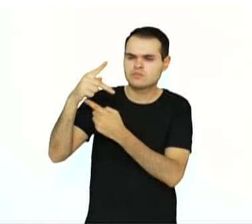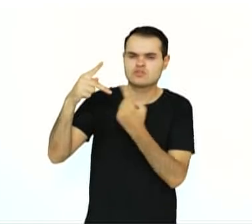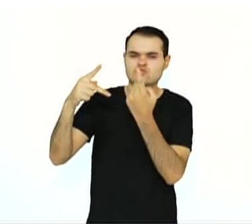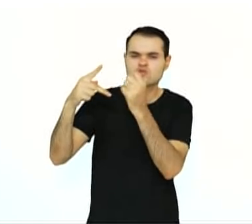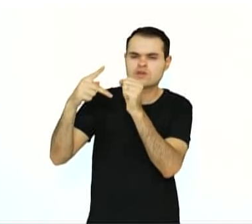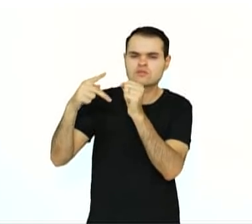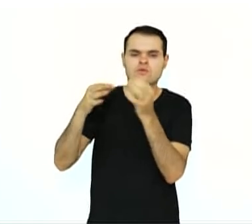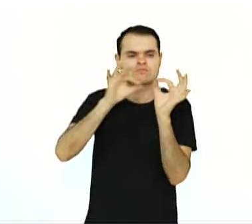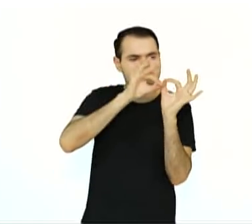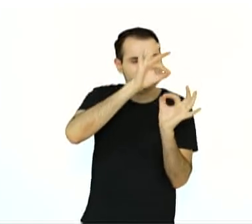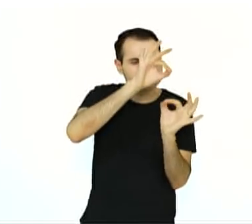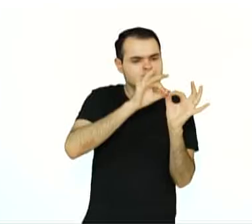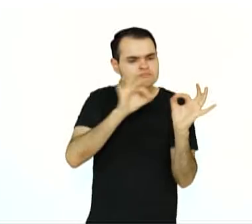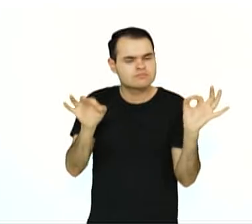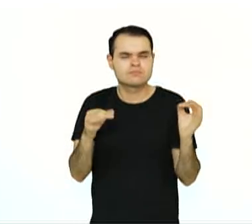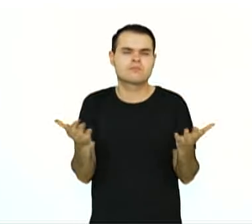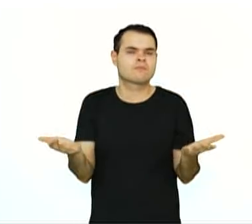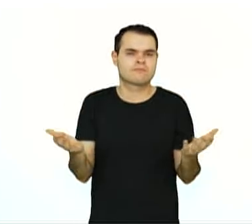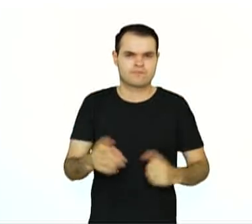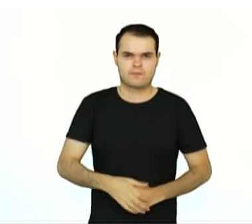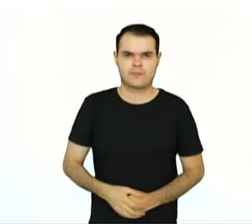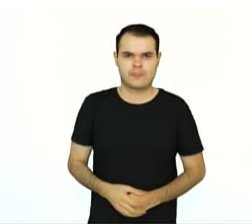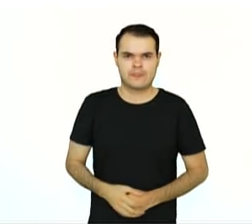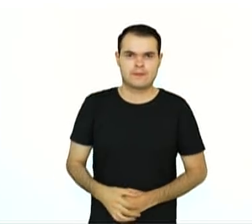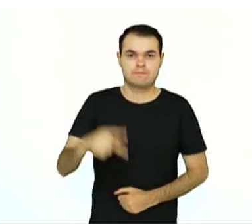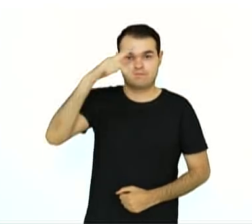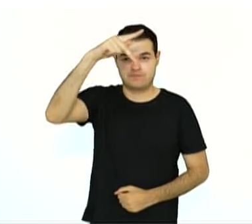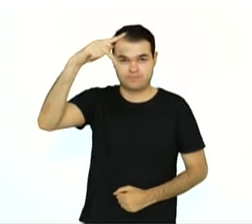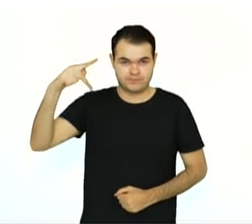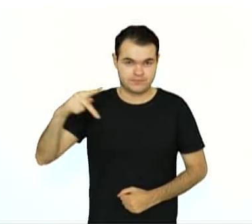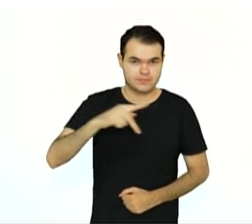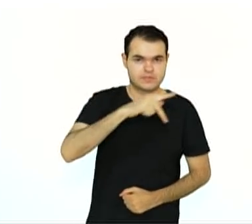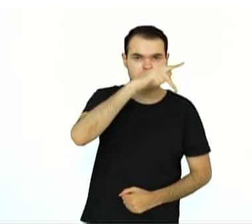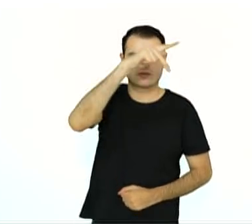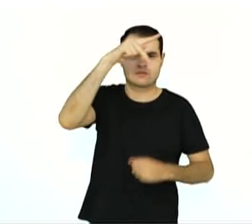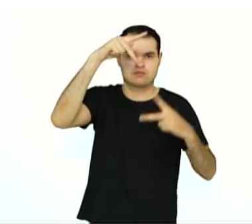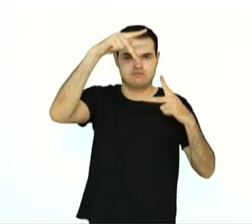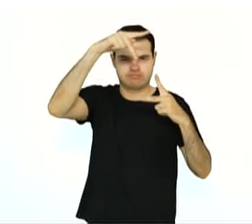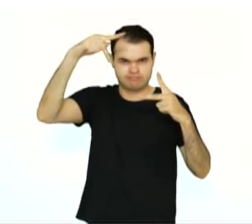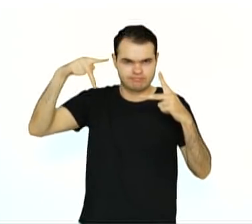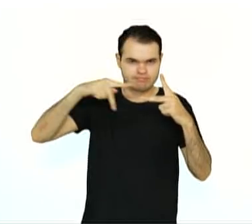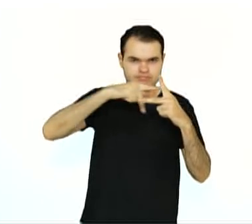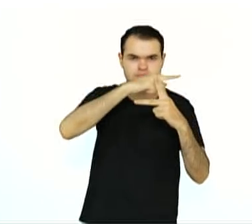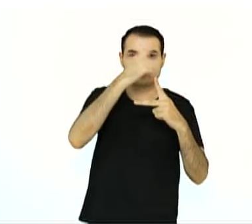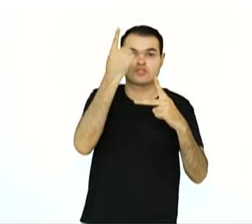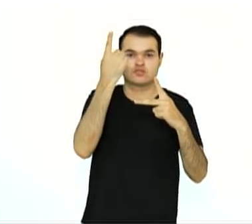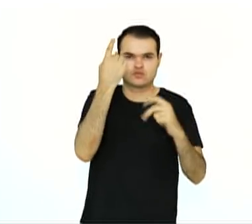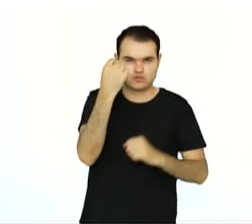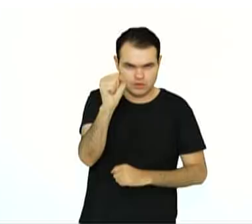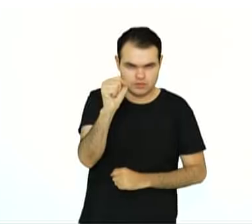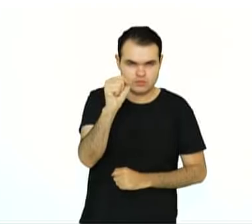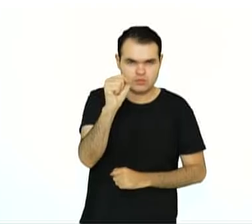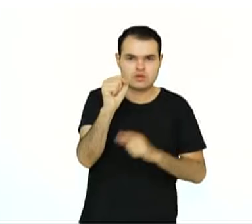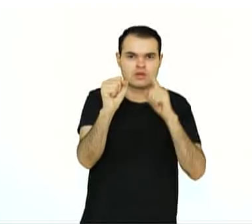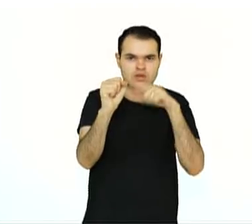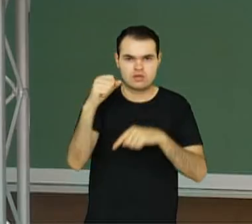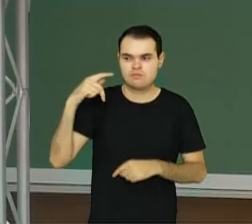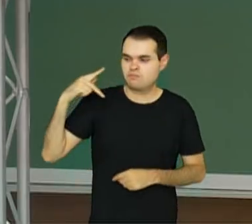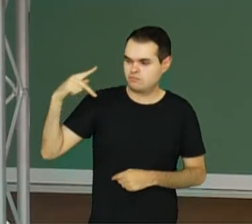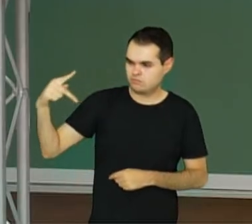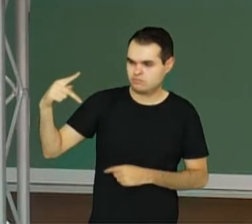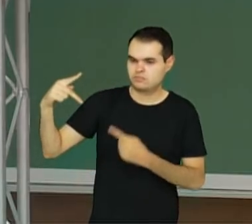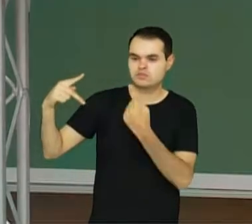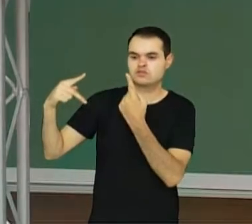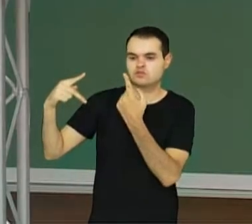as dimensões desse retângulo? Bom, o perímetro fosse 18 metros, ia ter o quê? A expressão de perímetro é